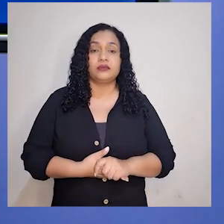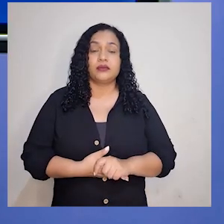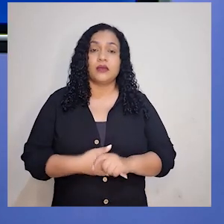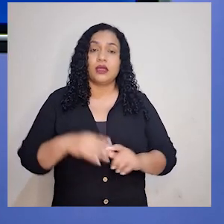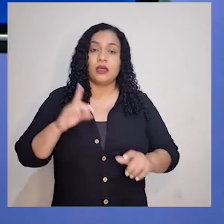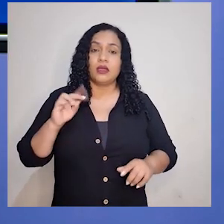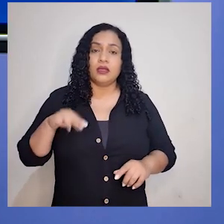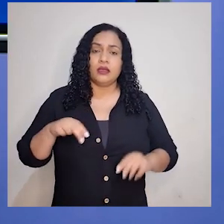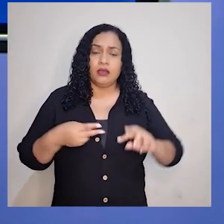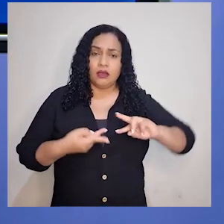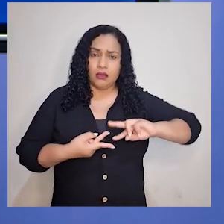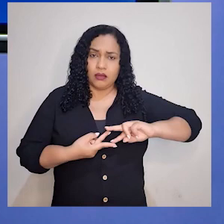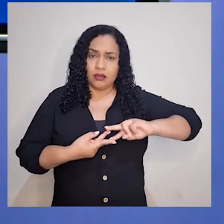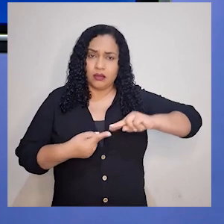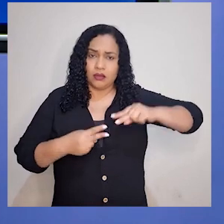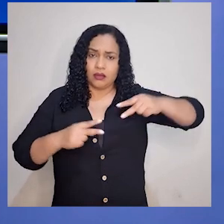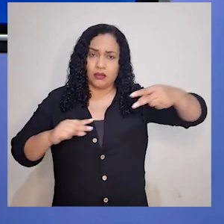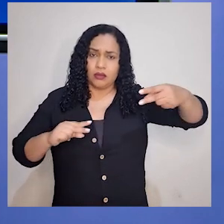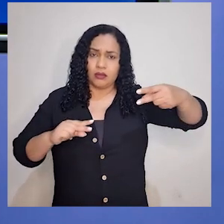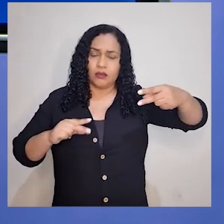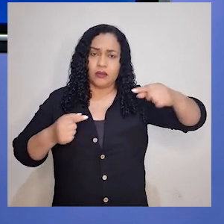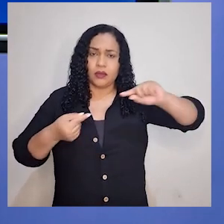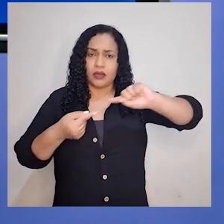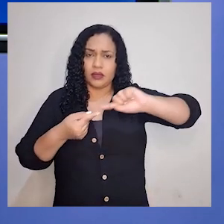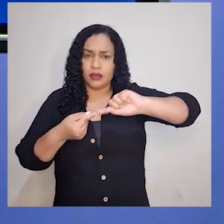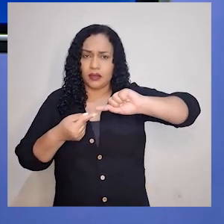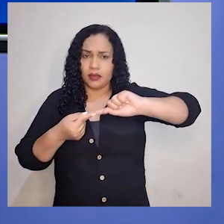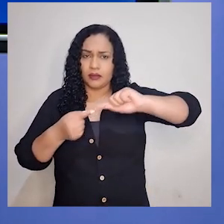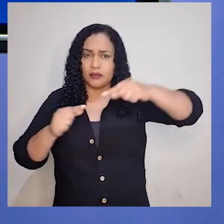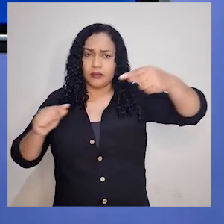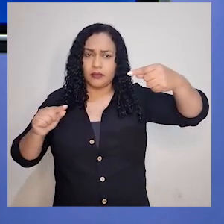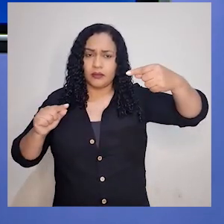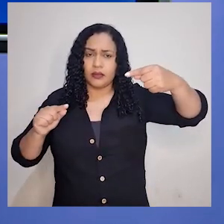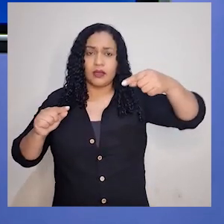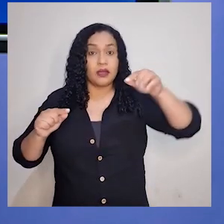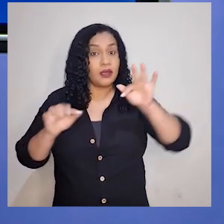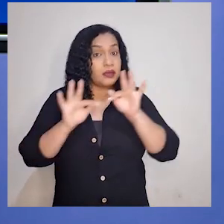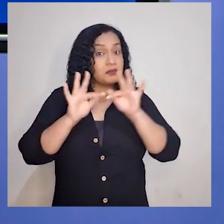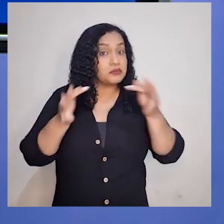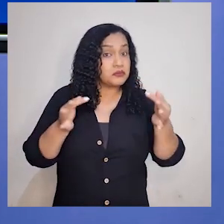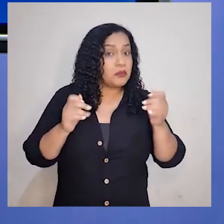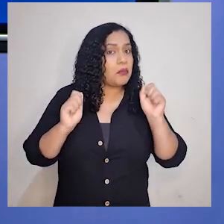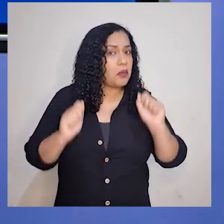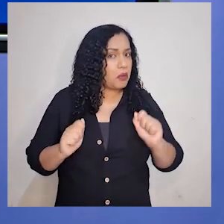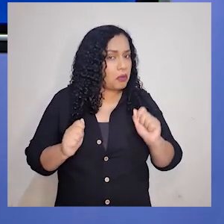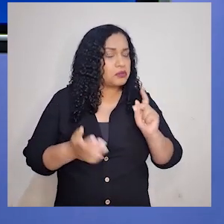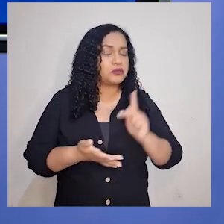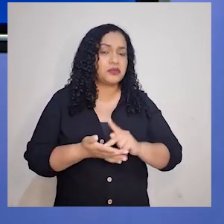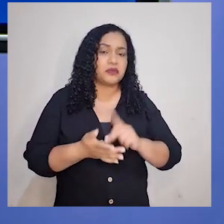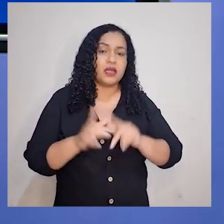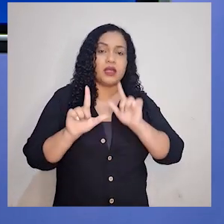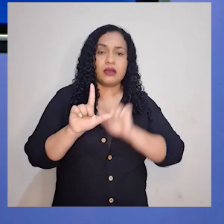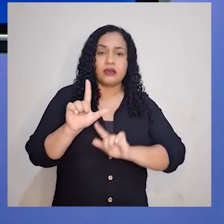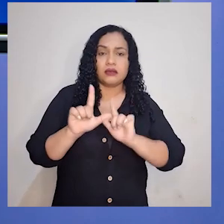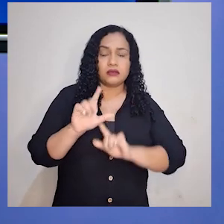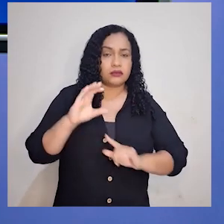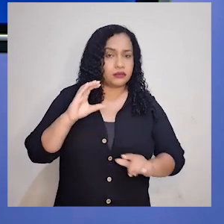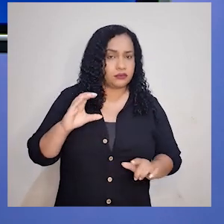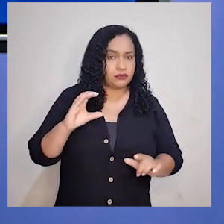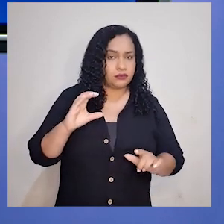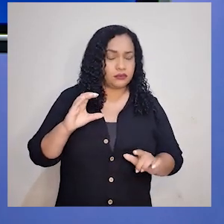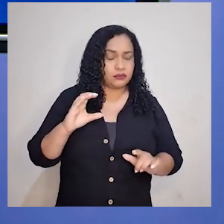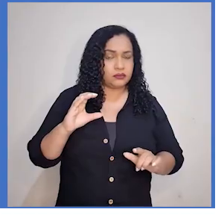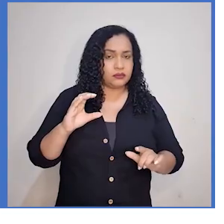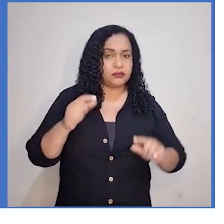A molécula de DNA é uma dupla hélice, enquanto a RNA é uma cadeia simples? Pode ser uma alternativa verdadeira.